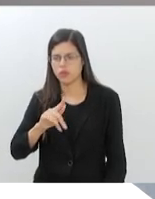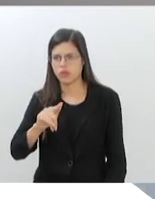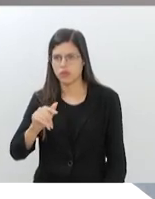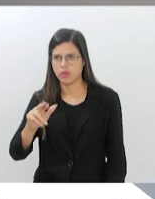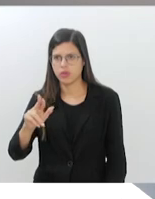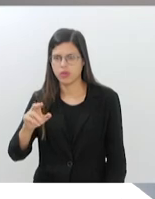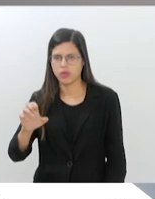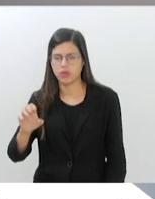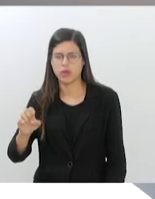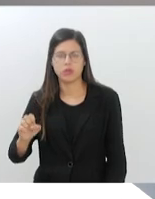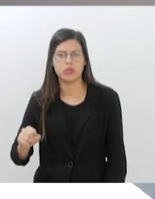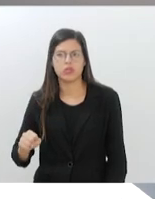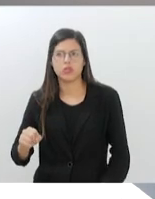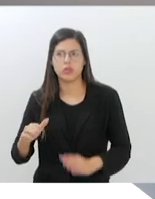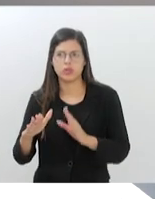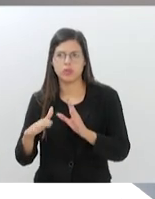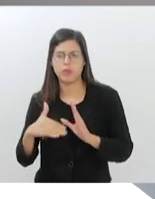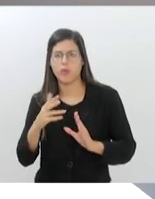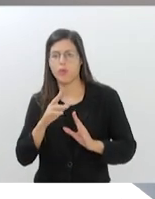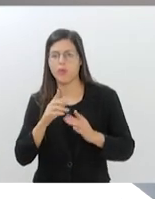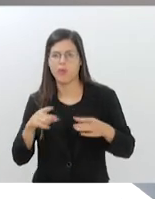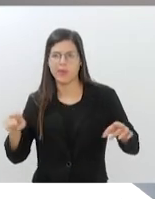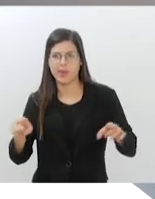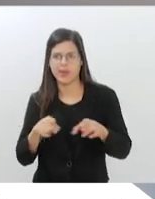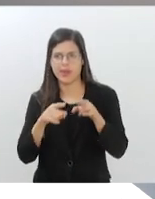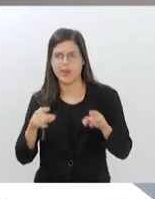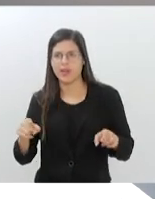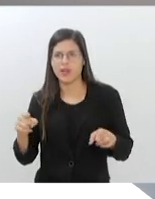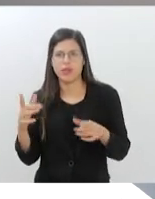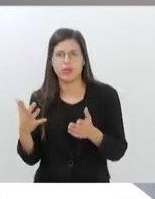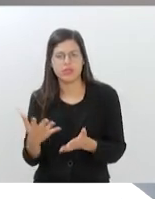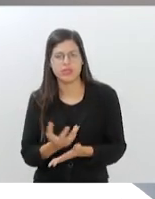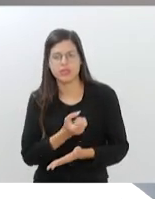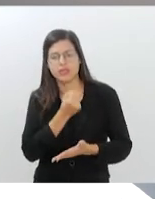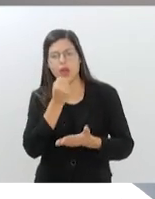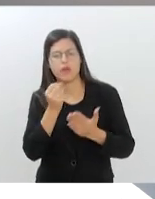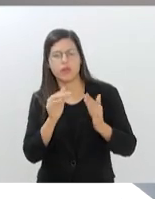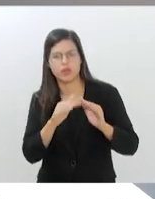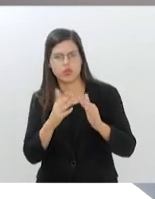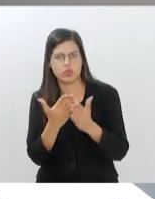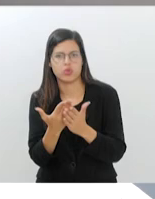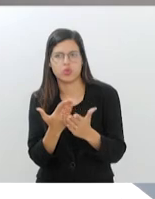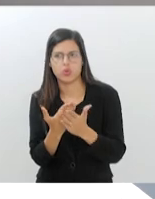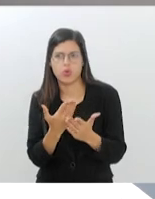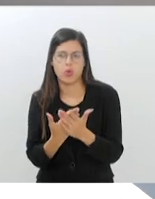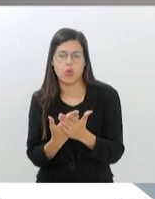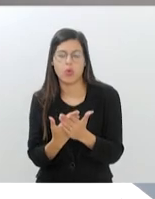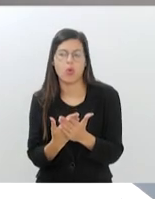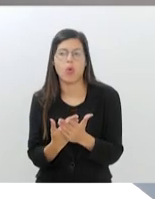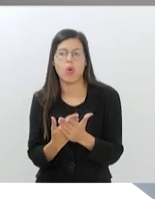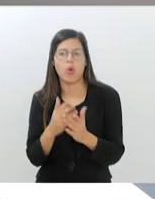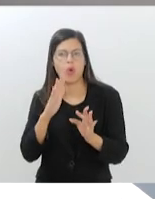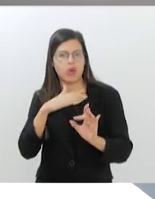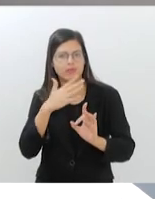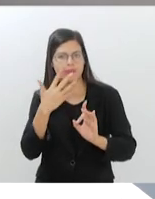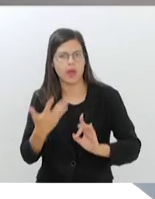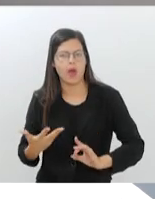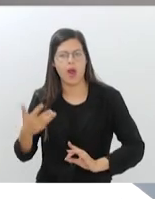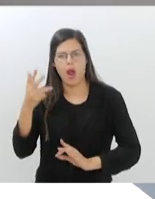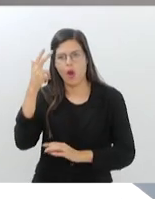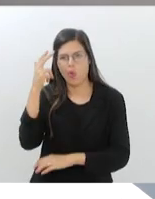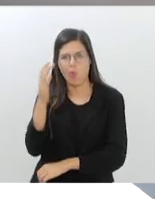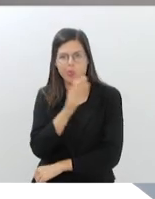West que termina assim salve o Colégio de Aplicação honrando a cultura brasileira